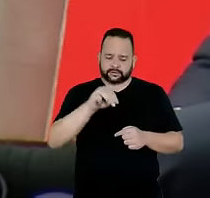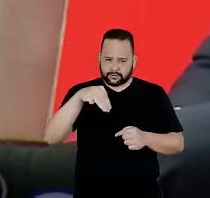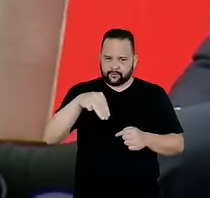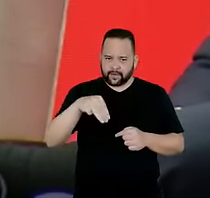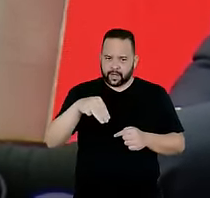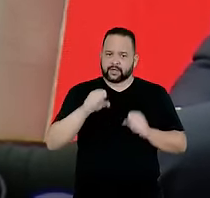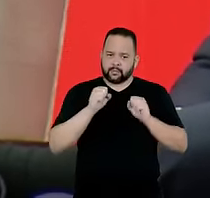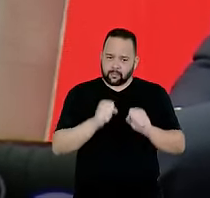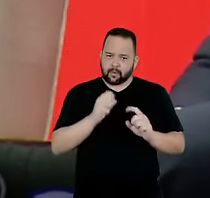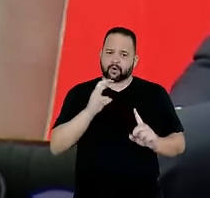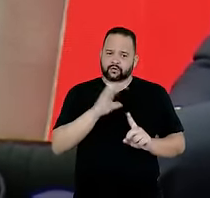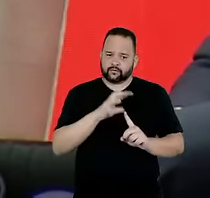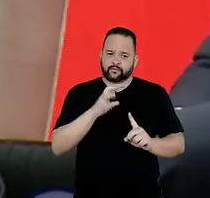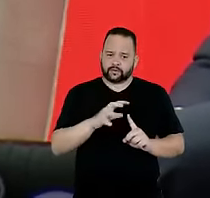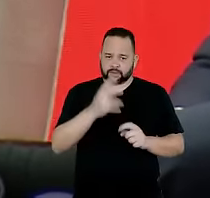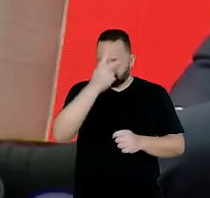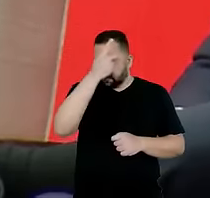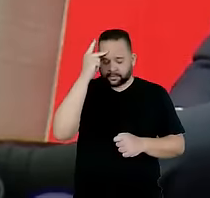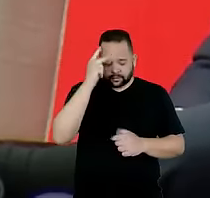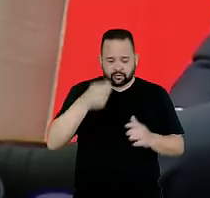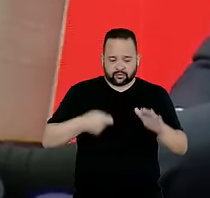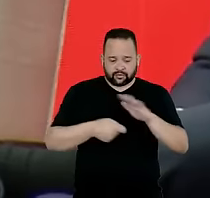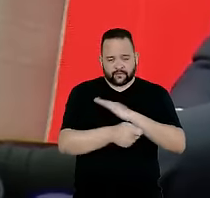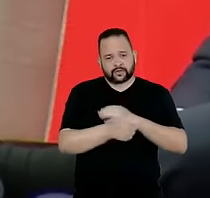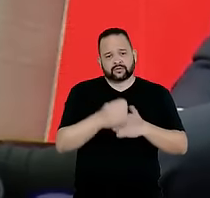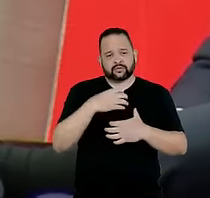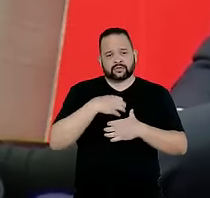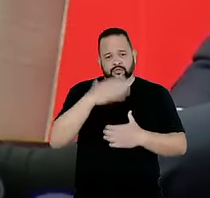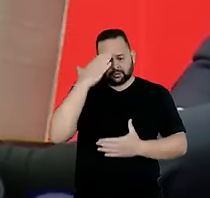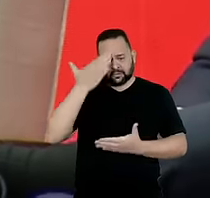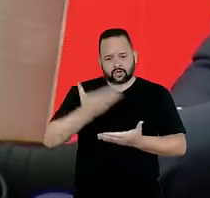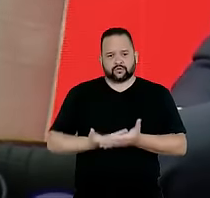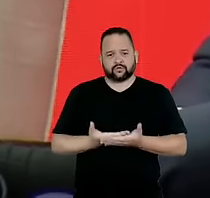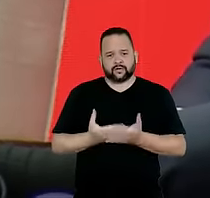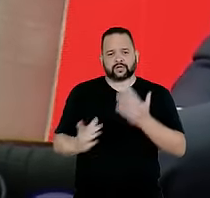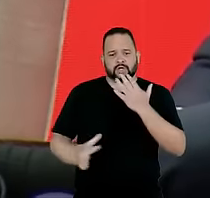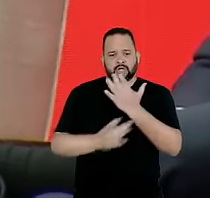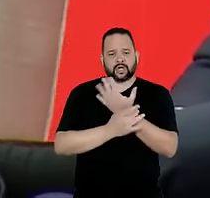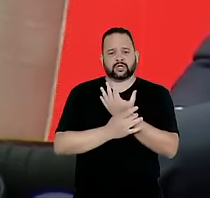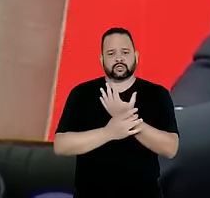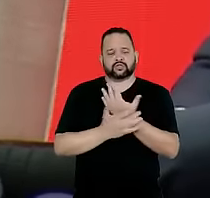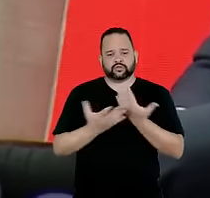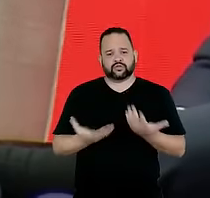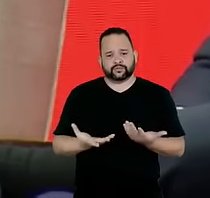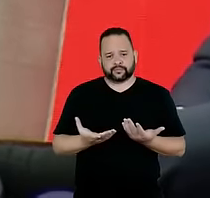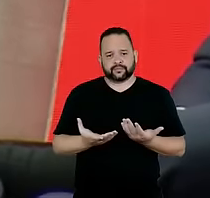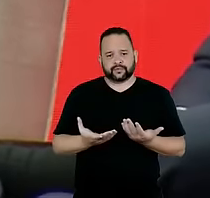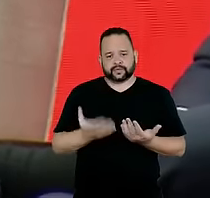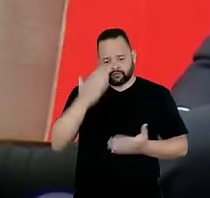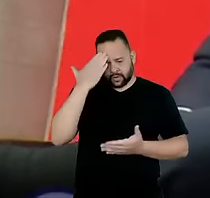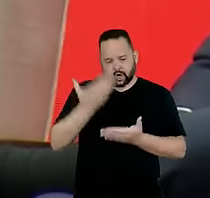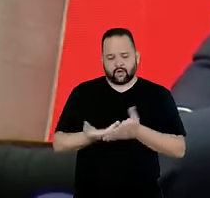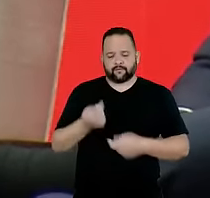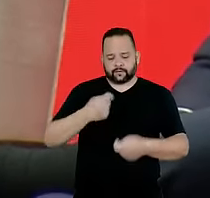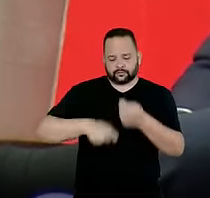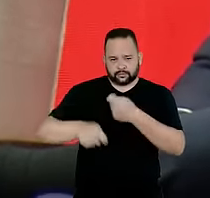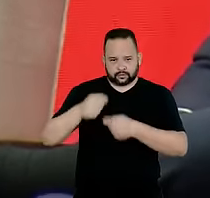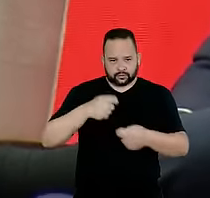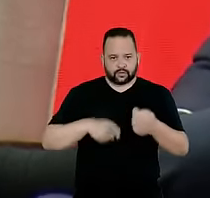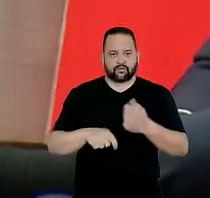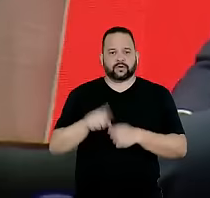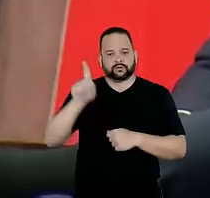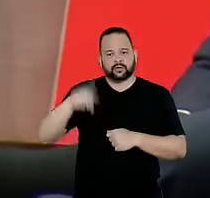pros investidores e garantir a confiabilidade do produto no Mercado de Capitais acho que foi essa estratégia regulatória que a gente que a gente